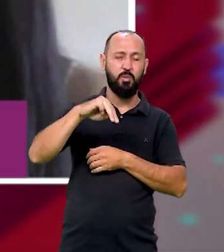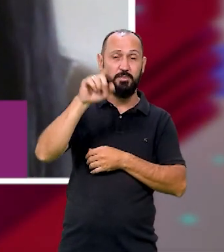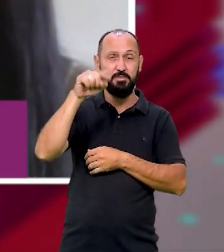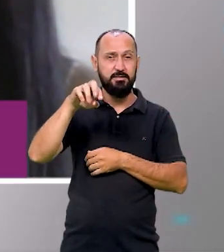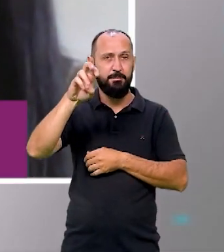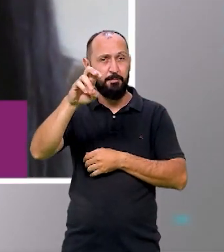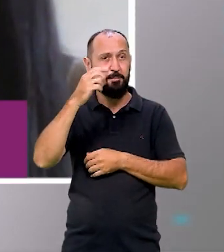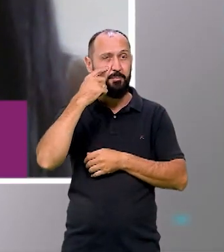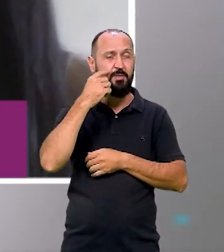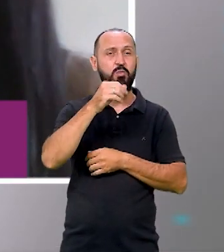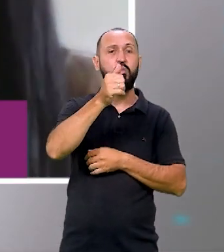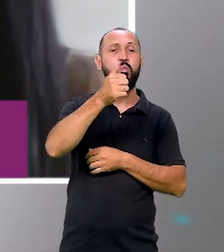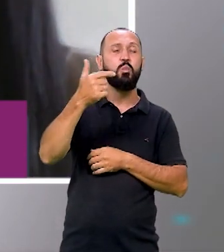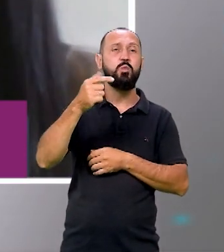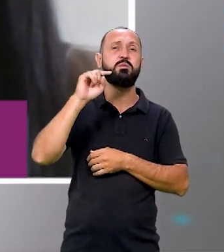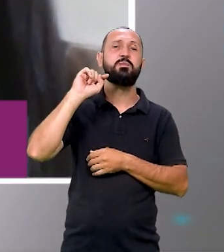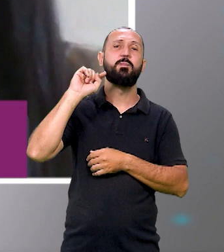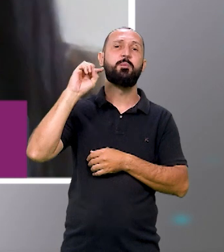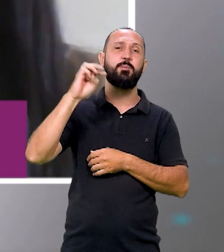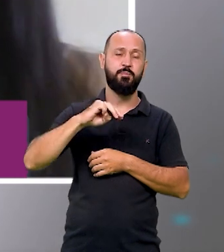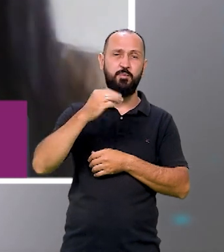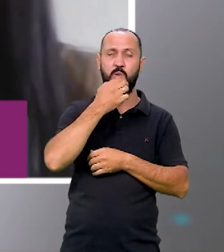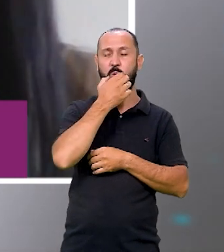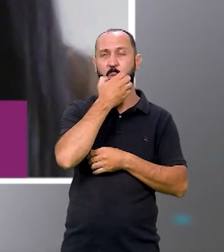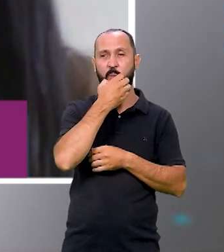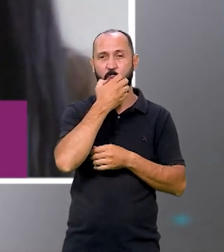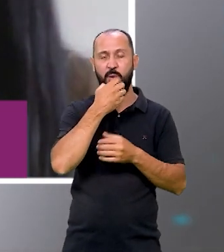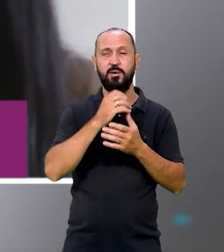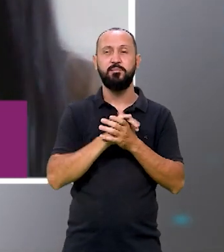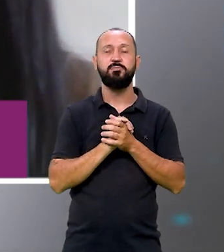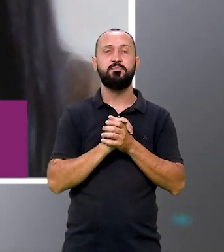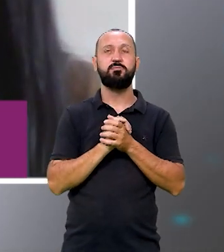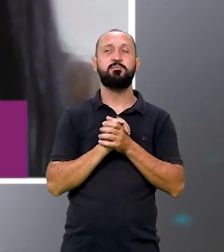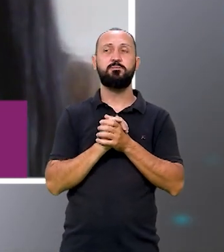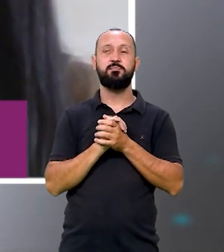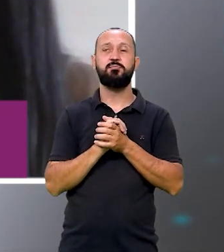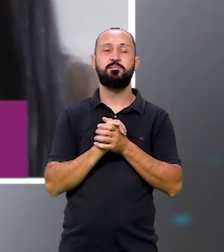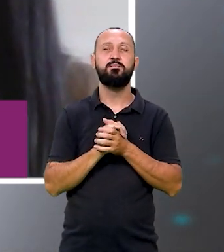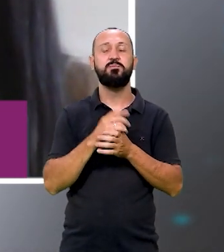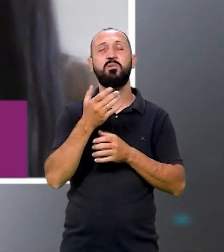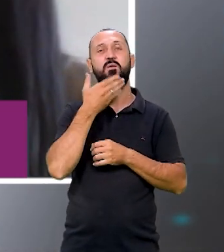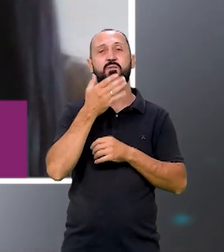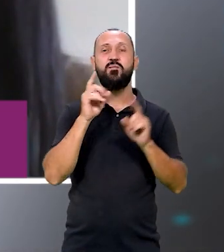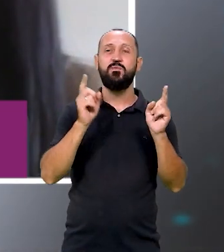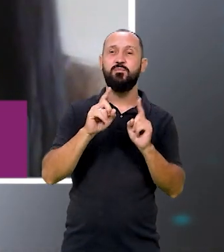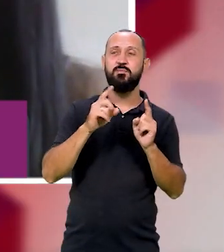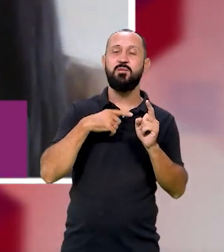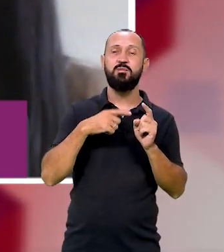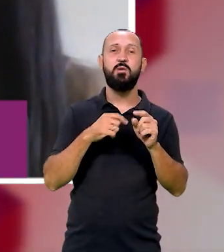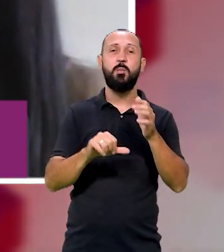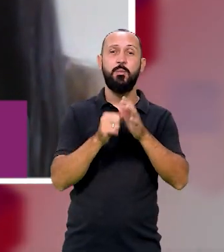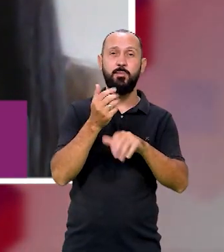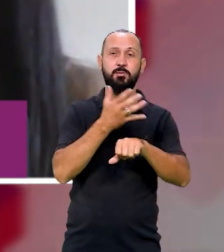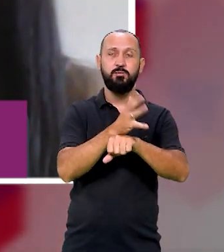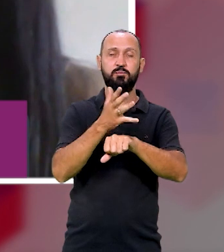é justamente para que isoladamente as pessoas elas possam se cuidar e buscar